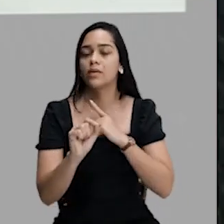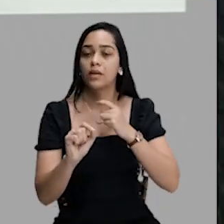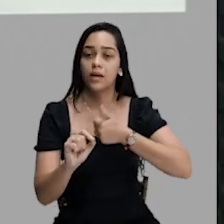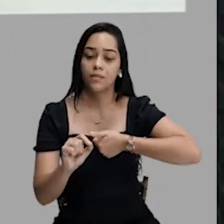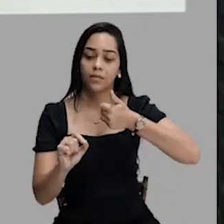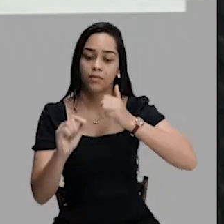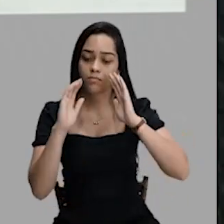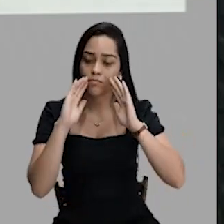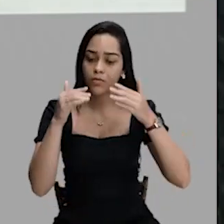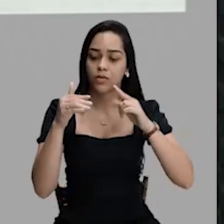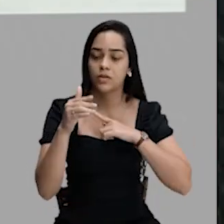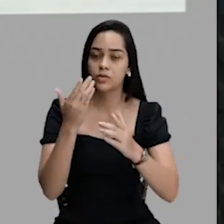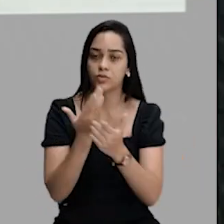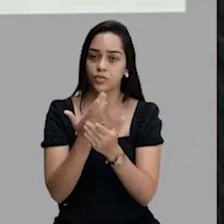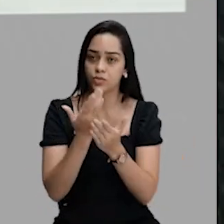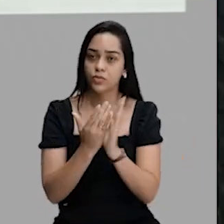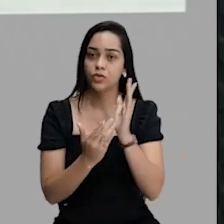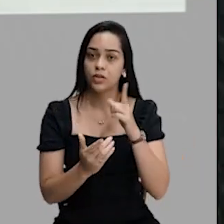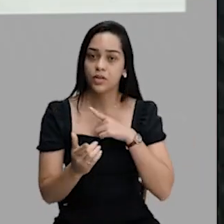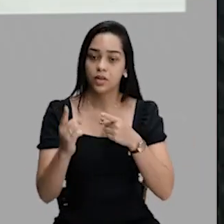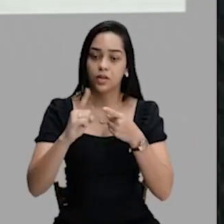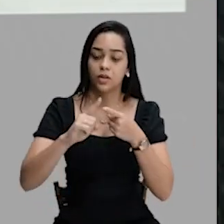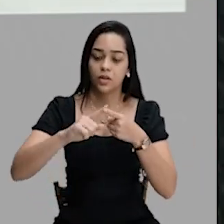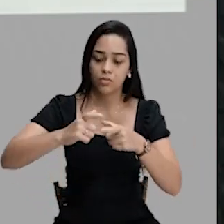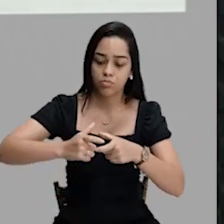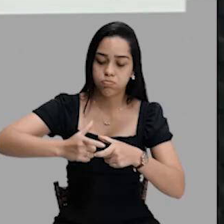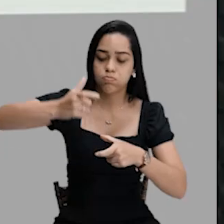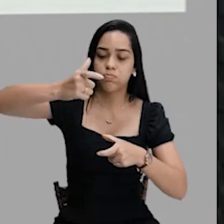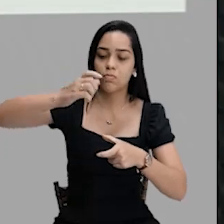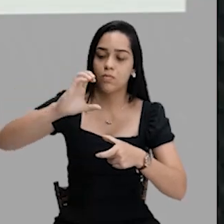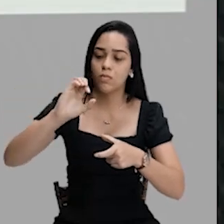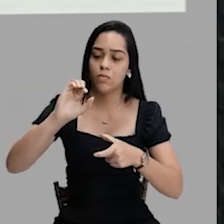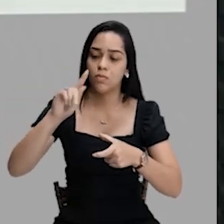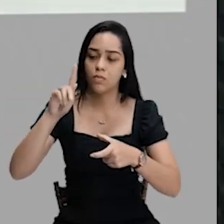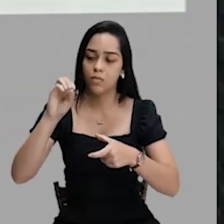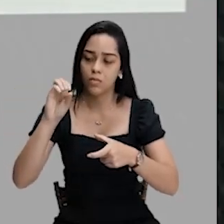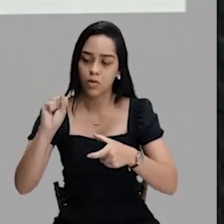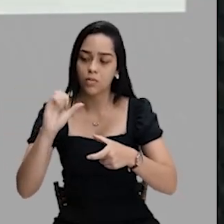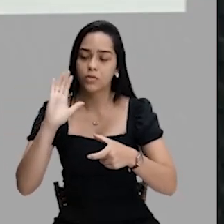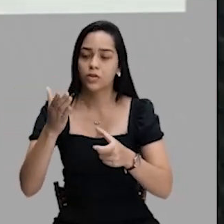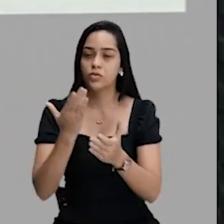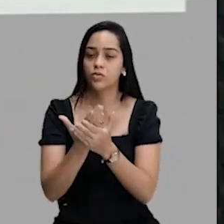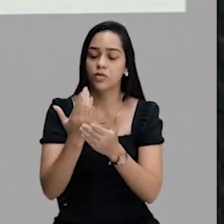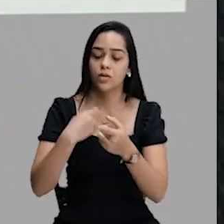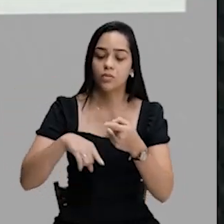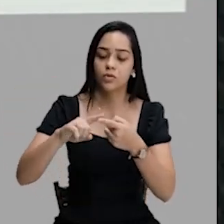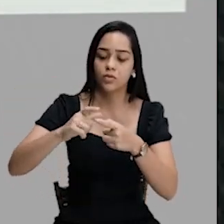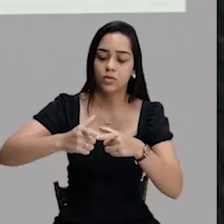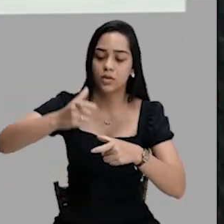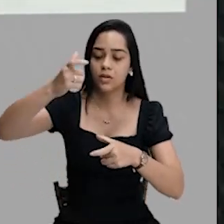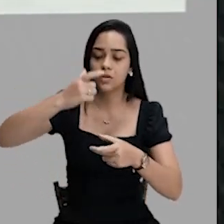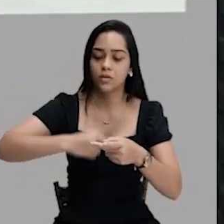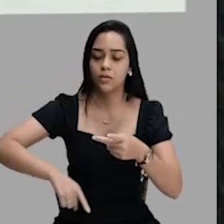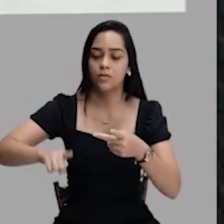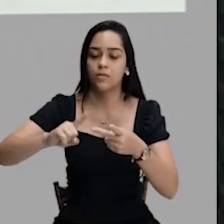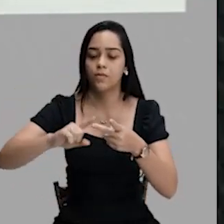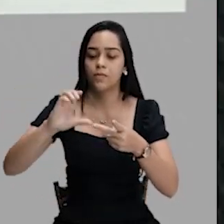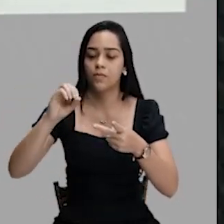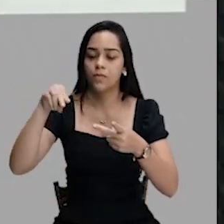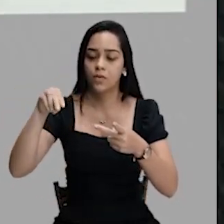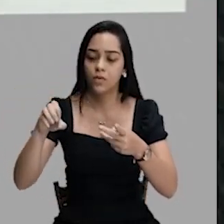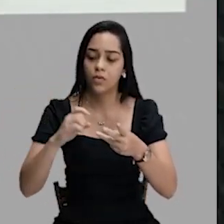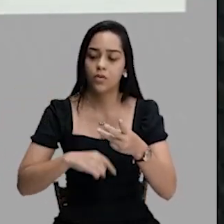primeira parte, né, desse estudo, a gente já fez, que são os corpos redondos. Tá? Estudamos aqui o cilindro, estudamos aqui o